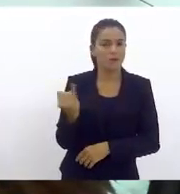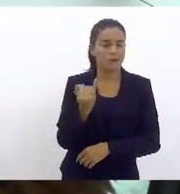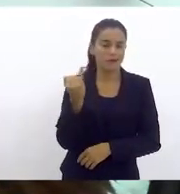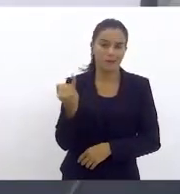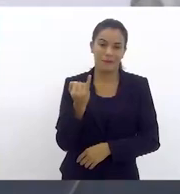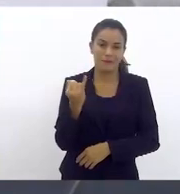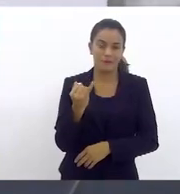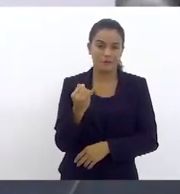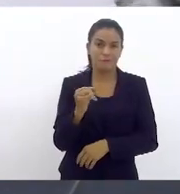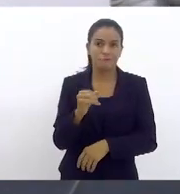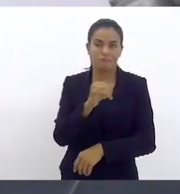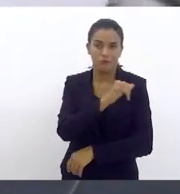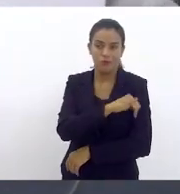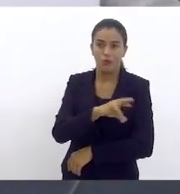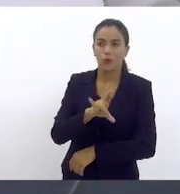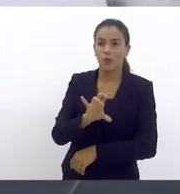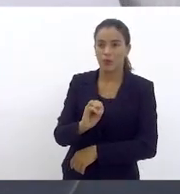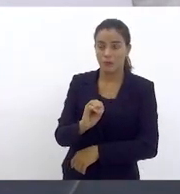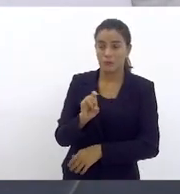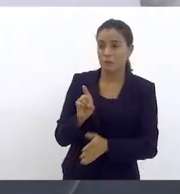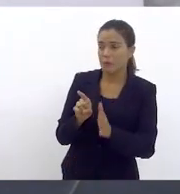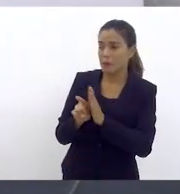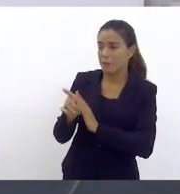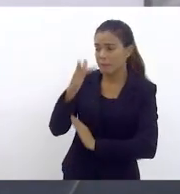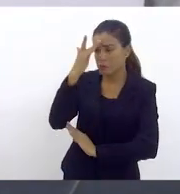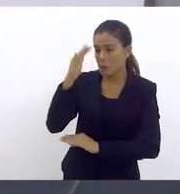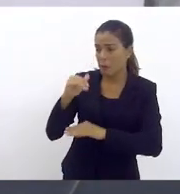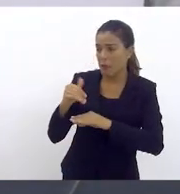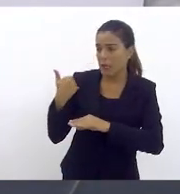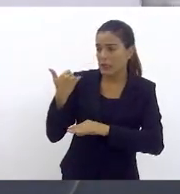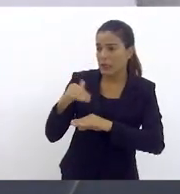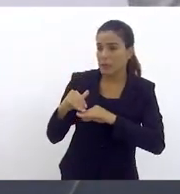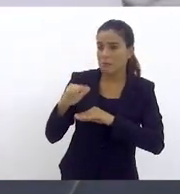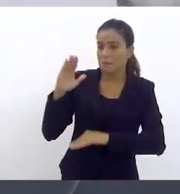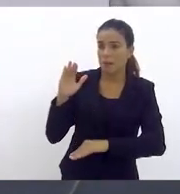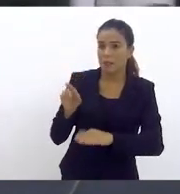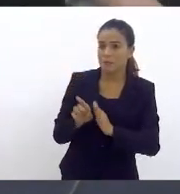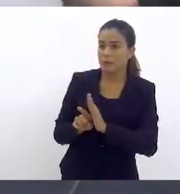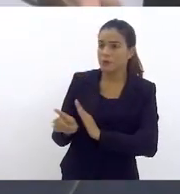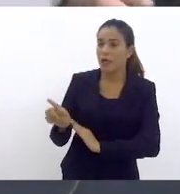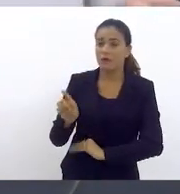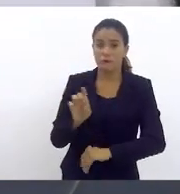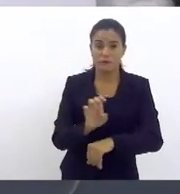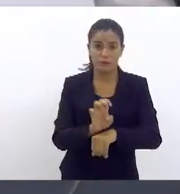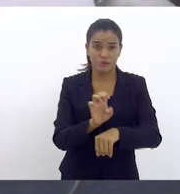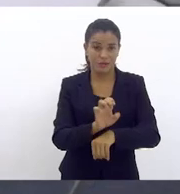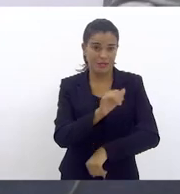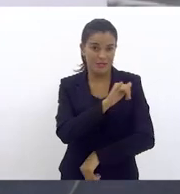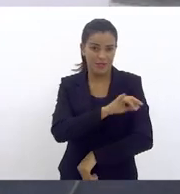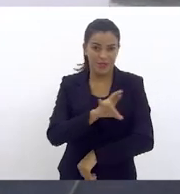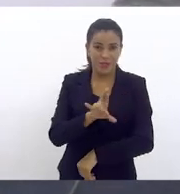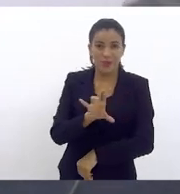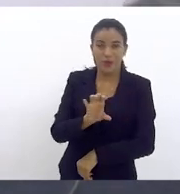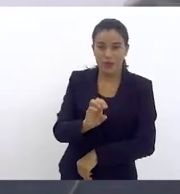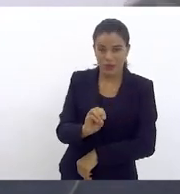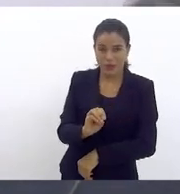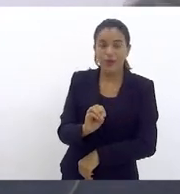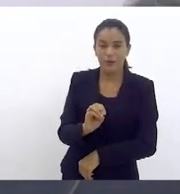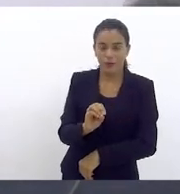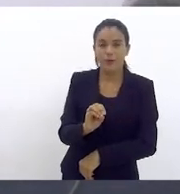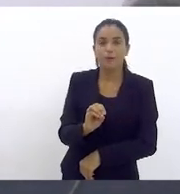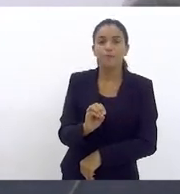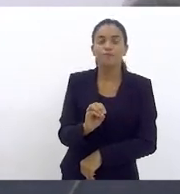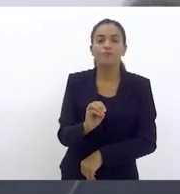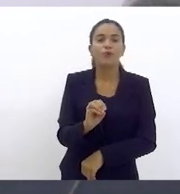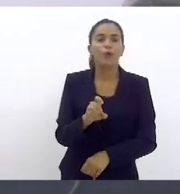Se vocês forem perguntar para os mais velhos vocês vão ver que estado do Rio de Janeiro quando o Rio de Janeiro Quando